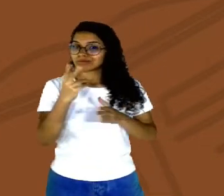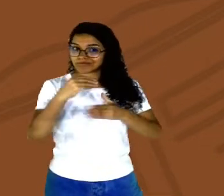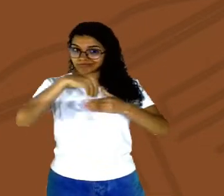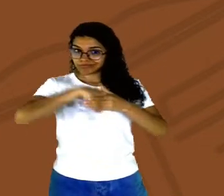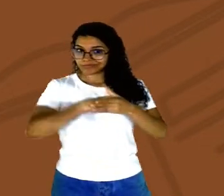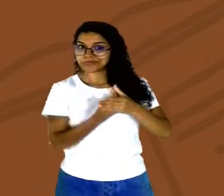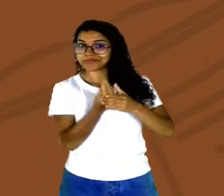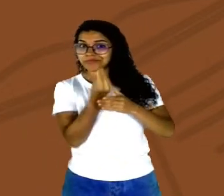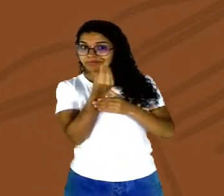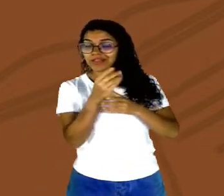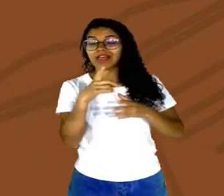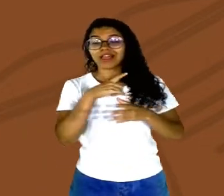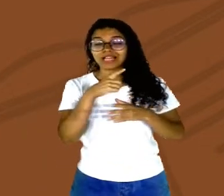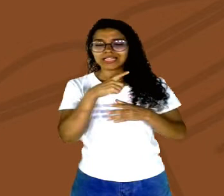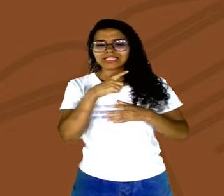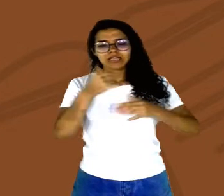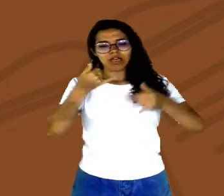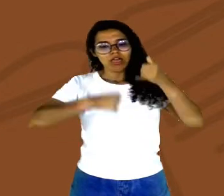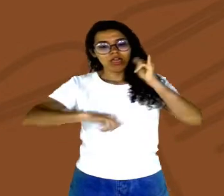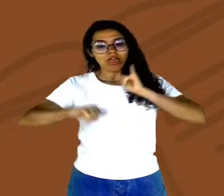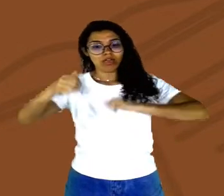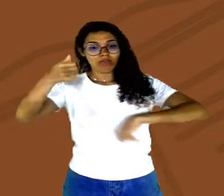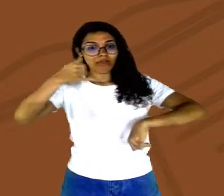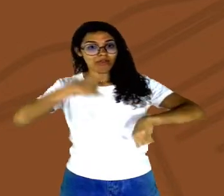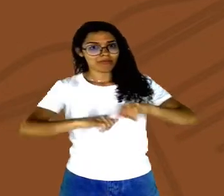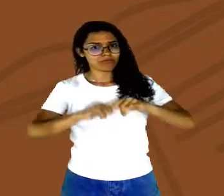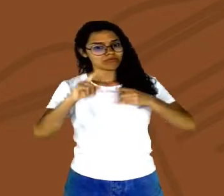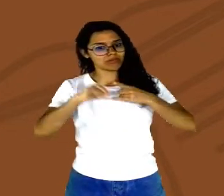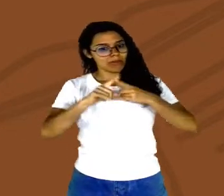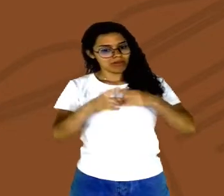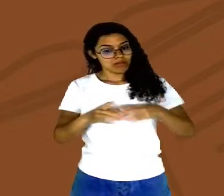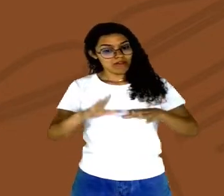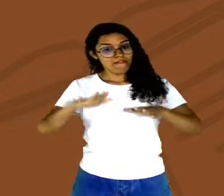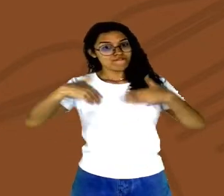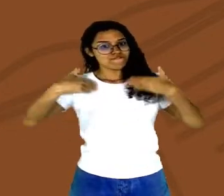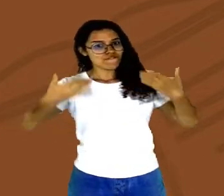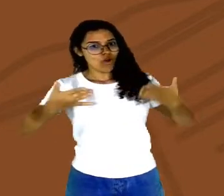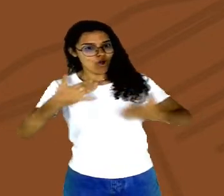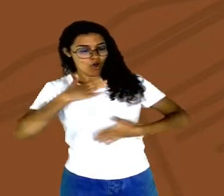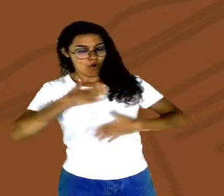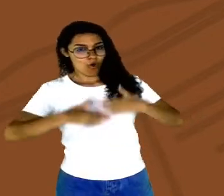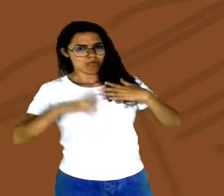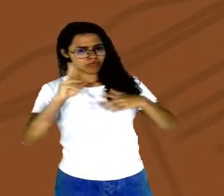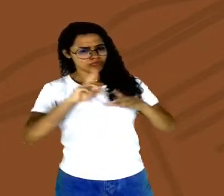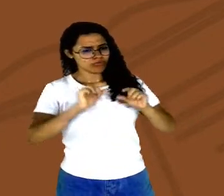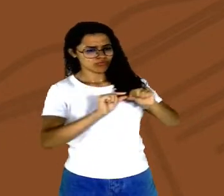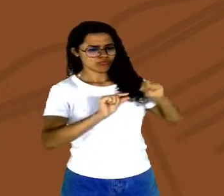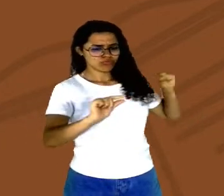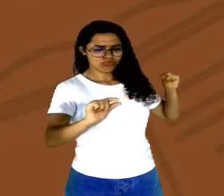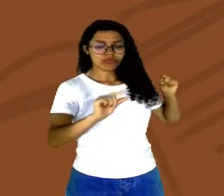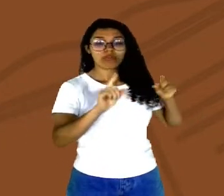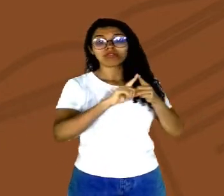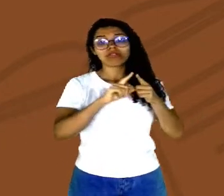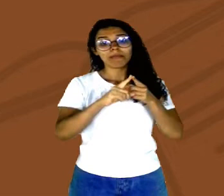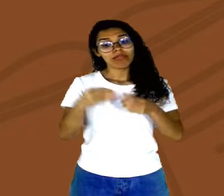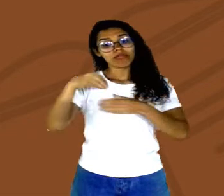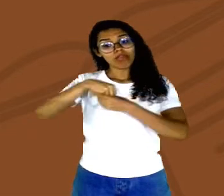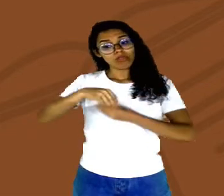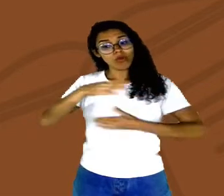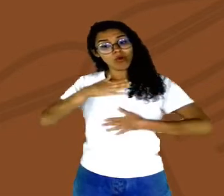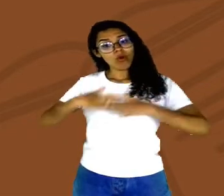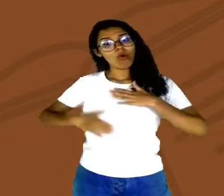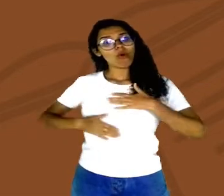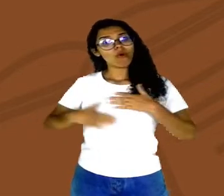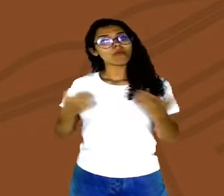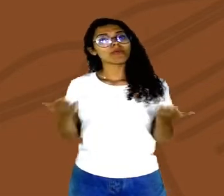conduzir substâncias químicas tanto para fora do corpo, por meio de ductos, quanto para dentro do corpo, que ela não tem